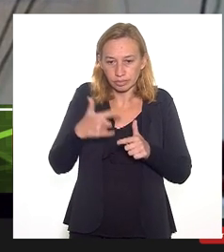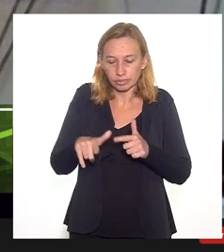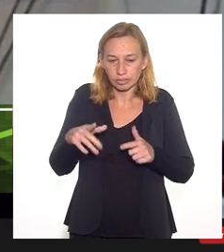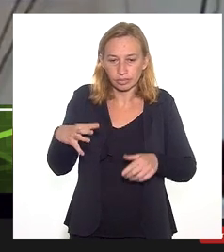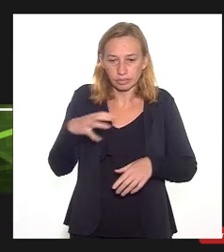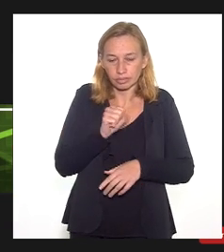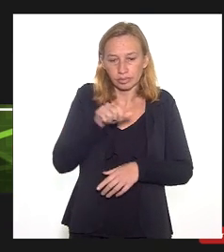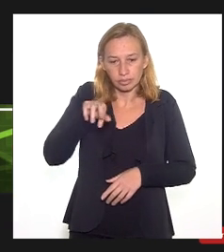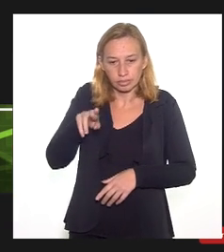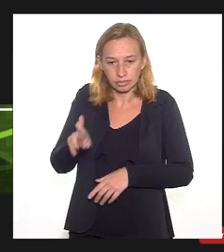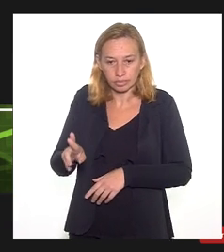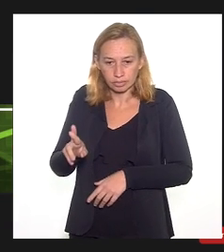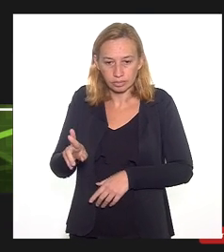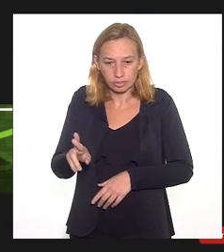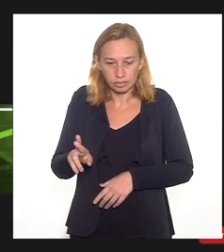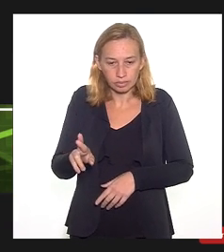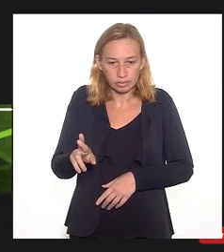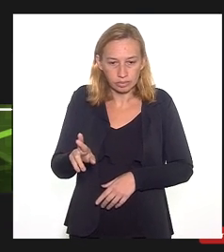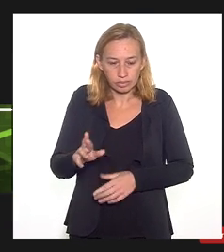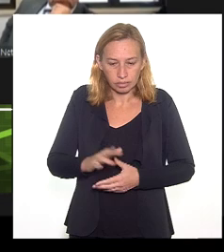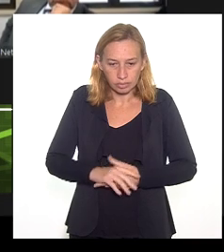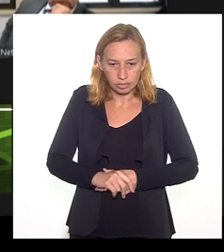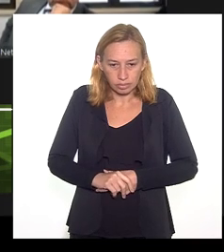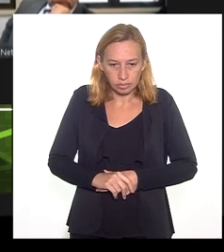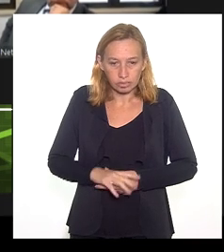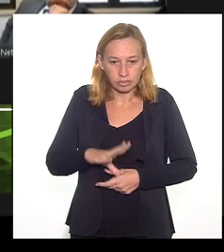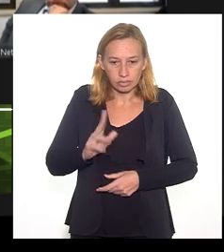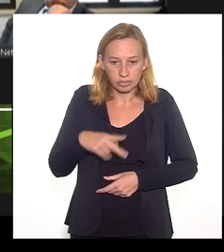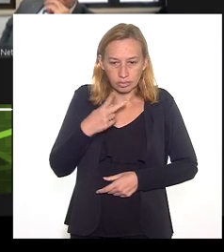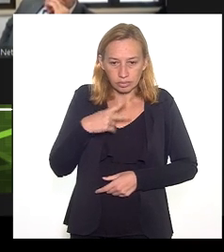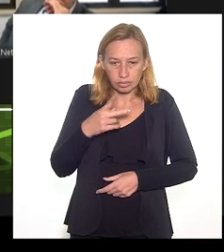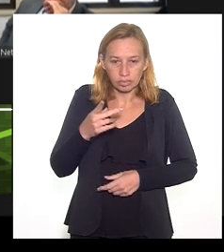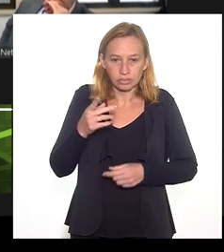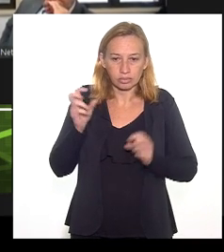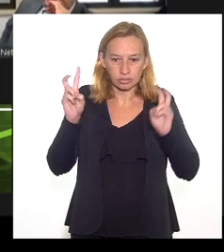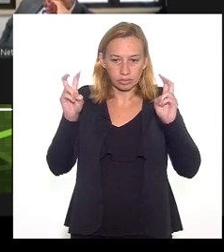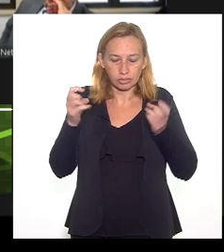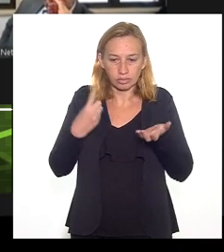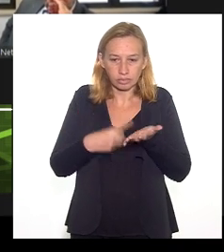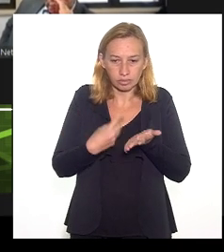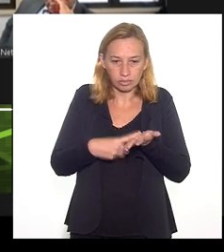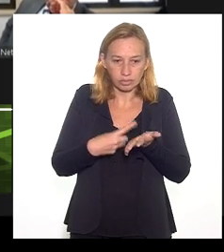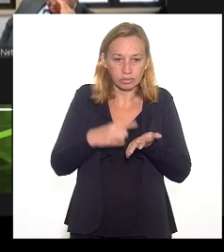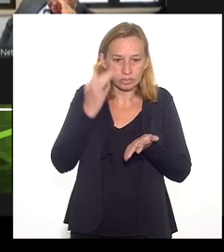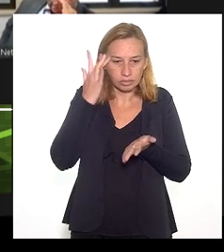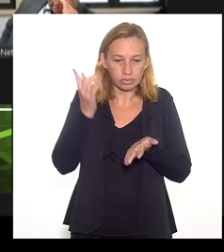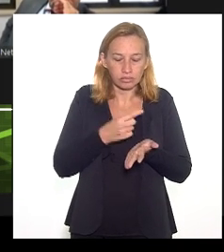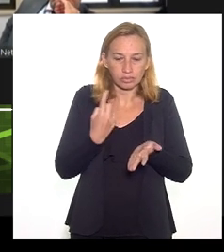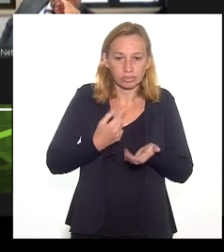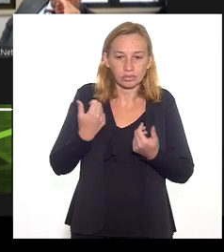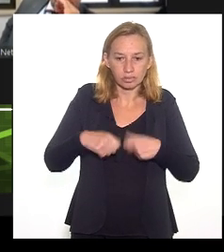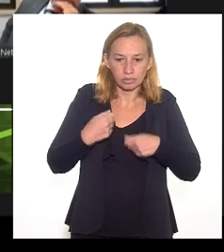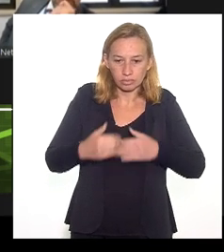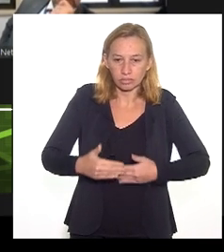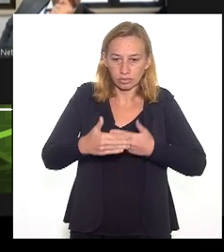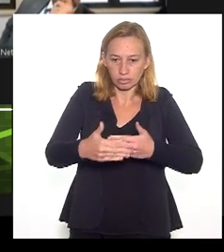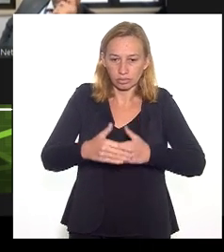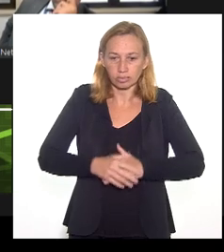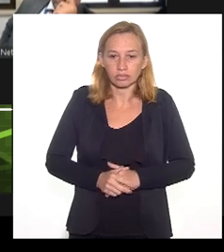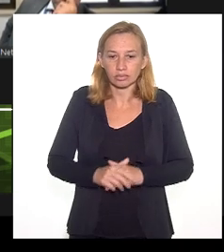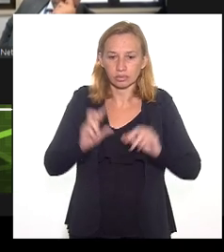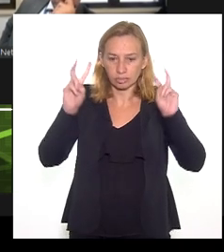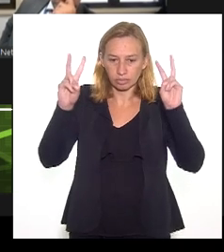desembargador ele ele colocou essa questão do acordo e eu acho que a gente precisa avançar